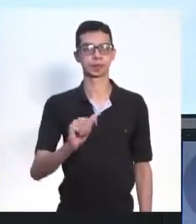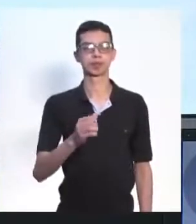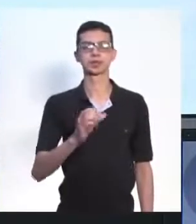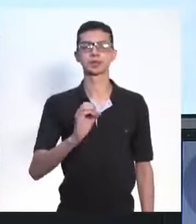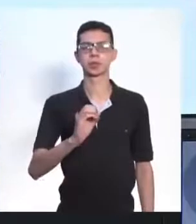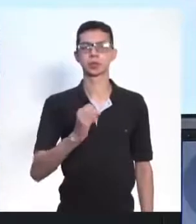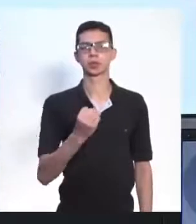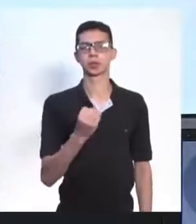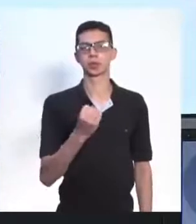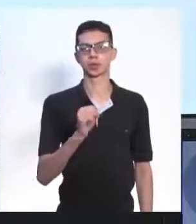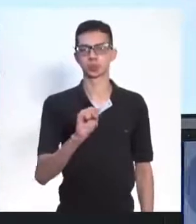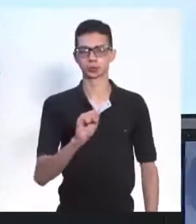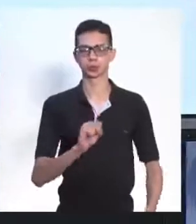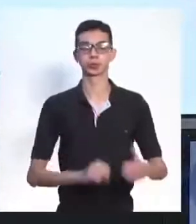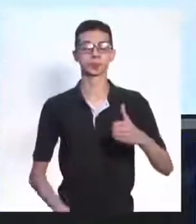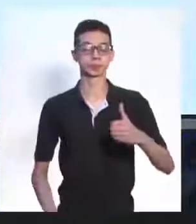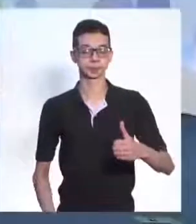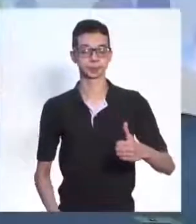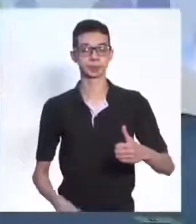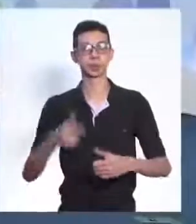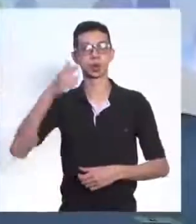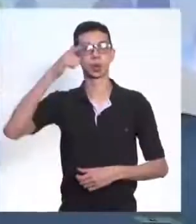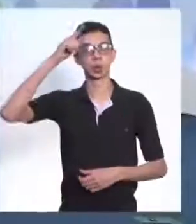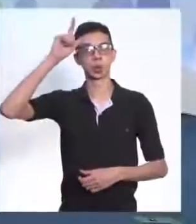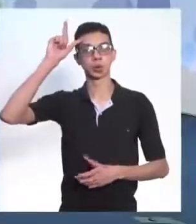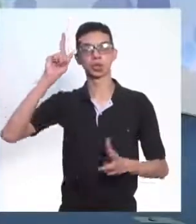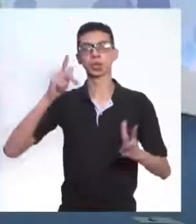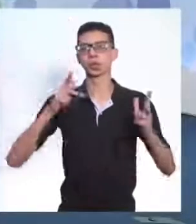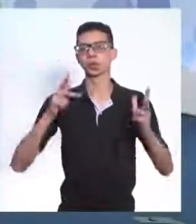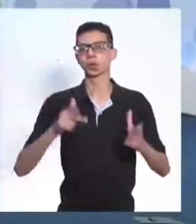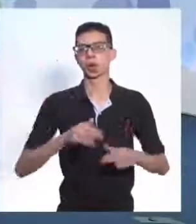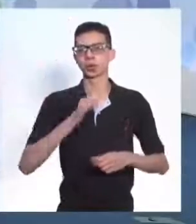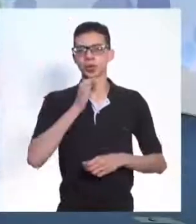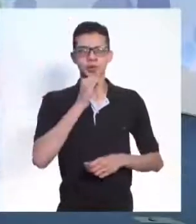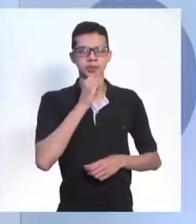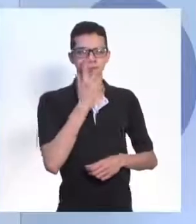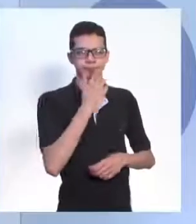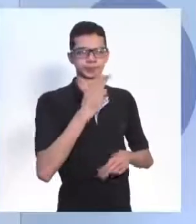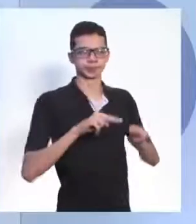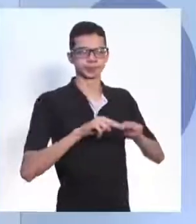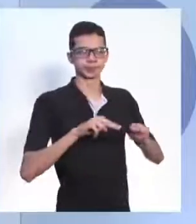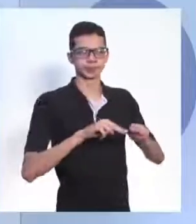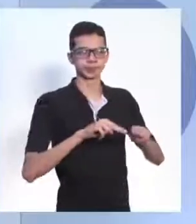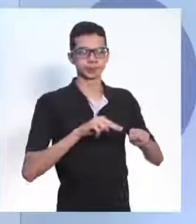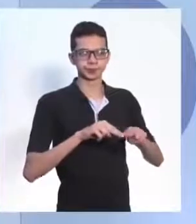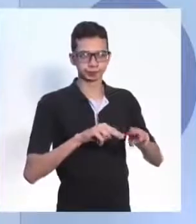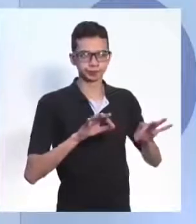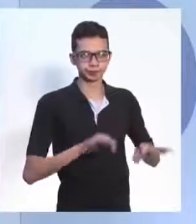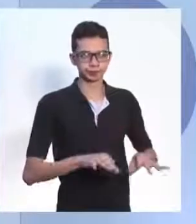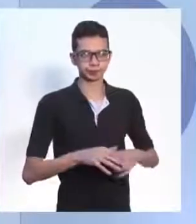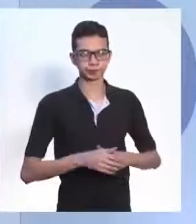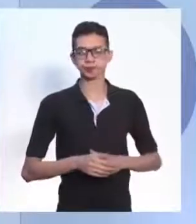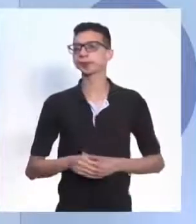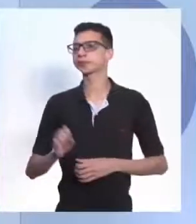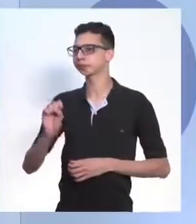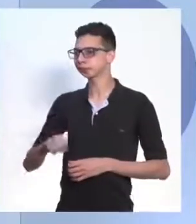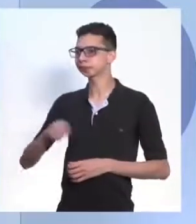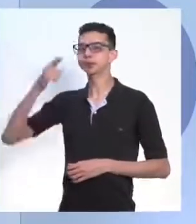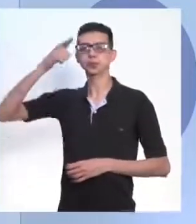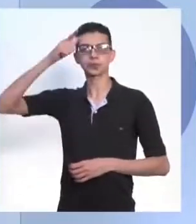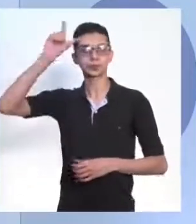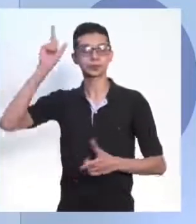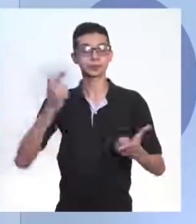EF06MA08, certo? E ontem eles fizeram a ideia de um jogo de dominó, não foi? Isso, ontem foi realizado o dominó. Muitos alunos